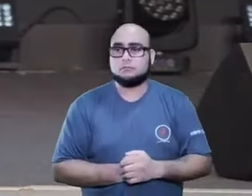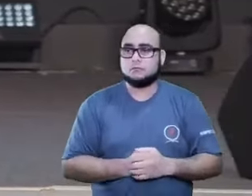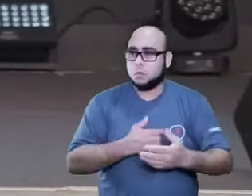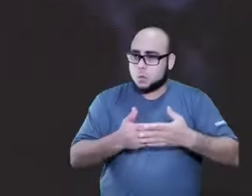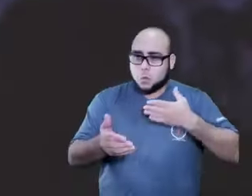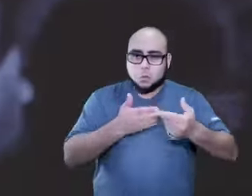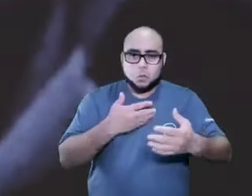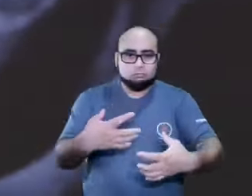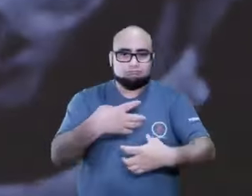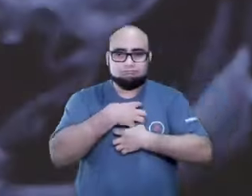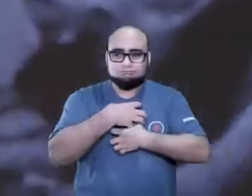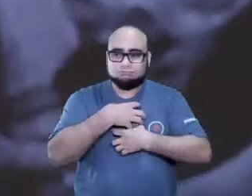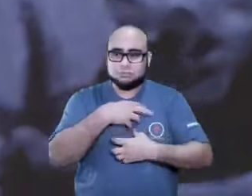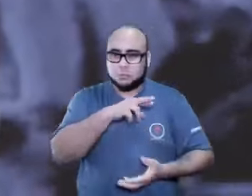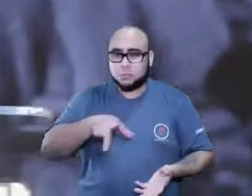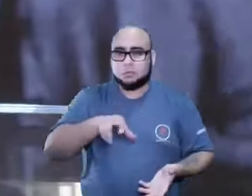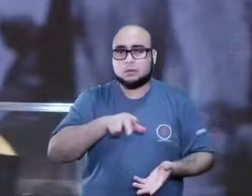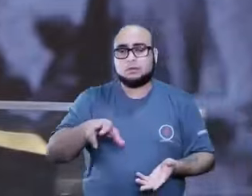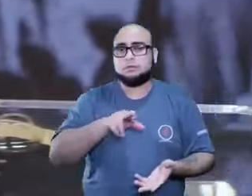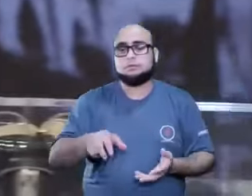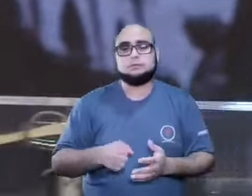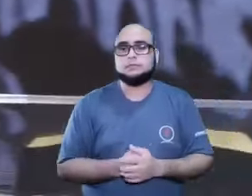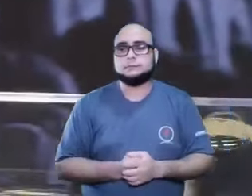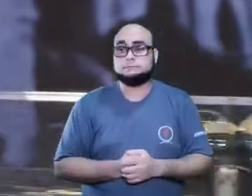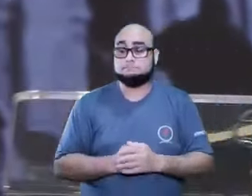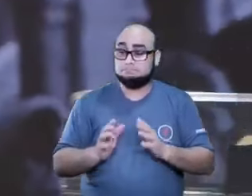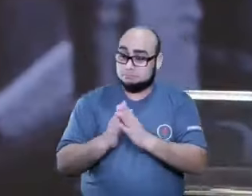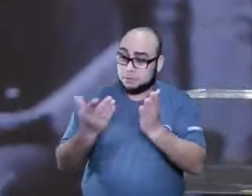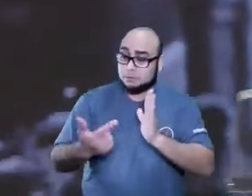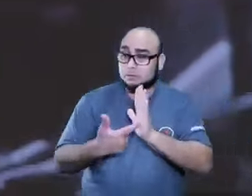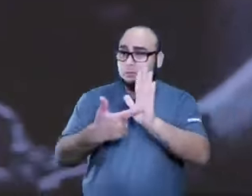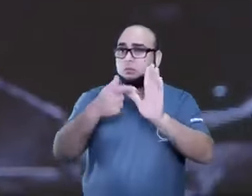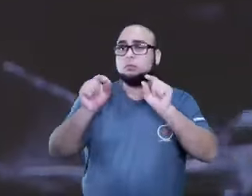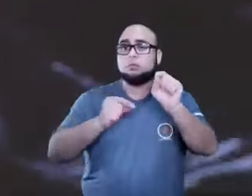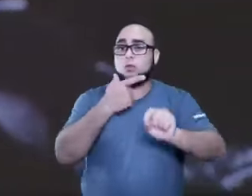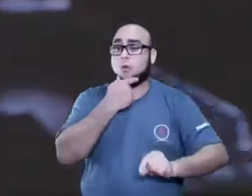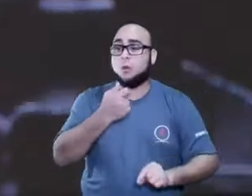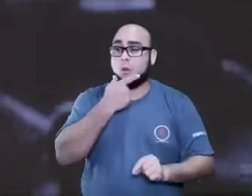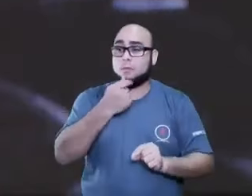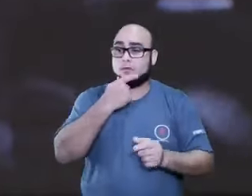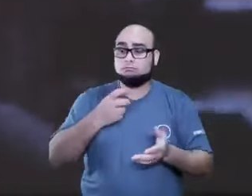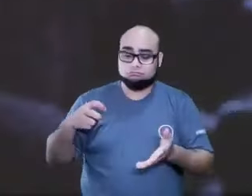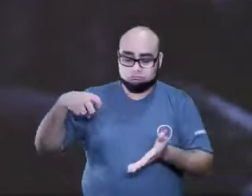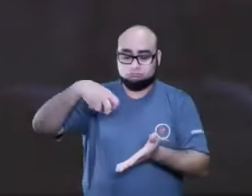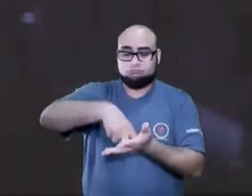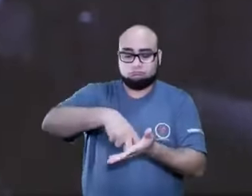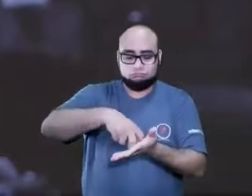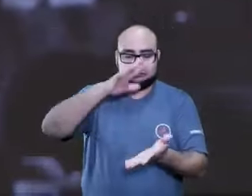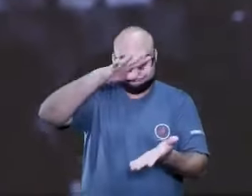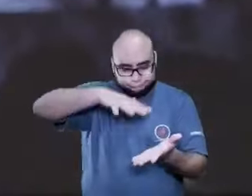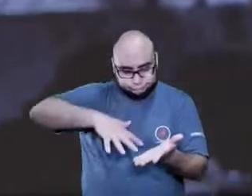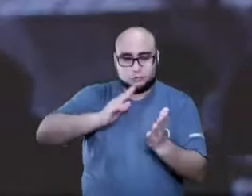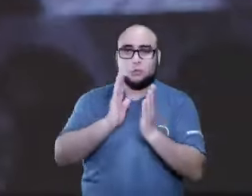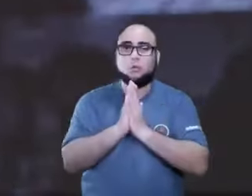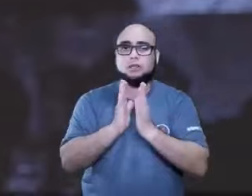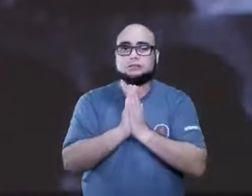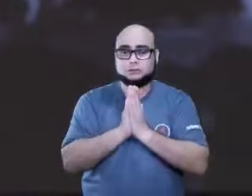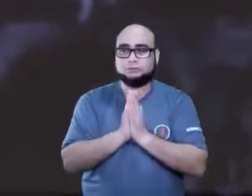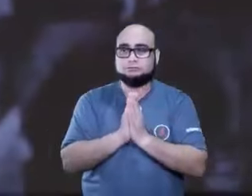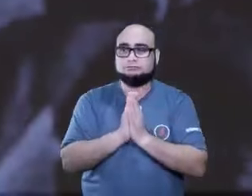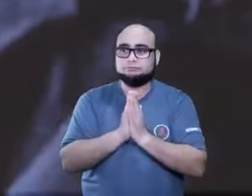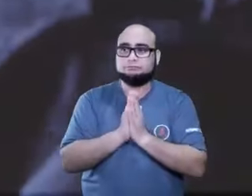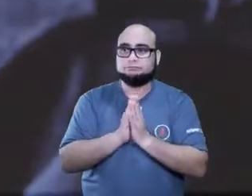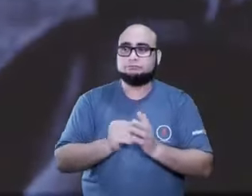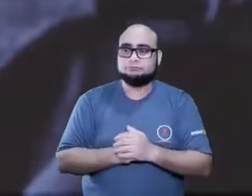de qualquer forma, de qualquer maneira, a Bíblia vai dizer que ele se prostra e faz a Jesus